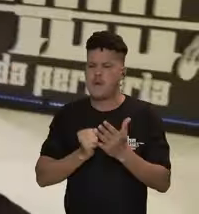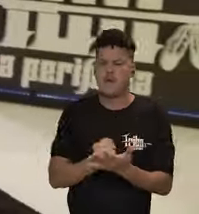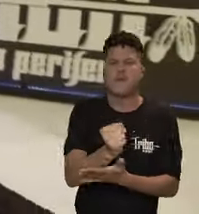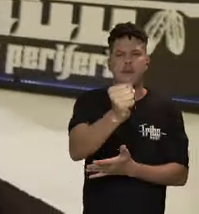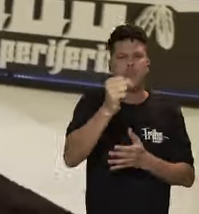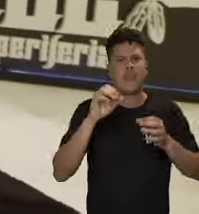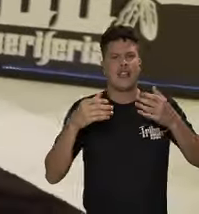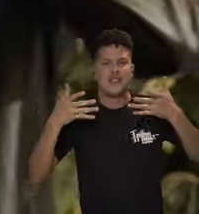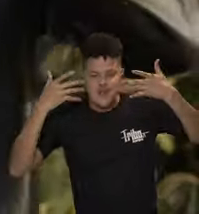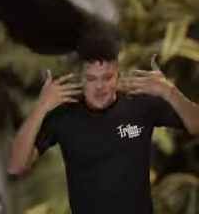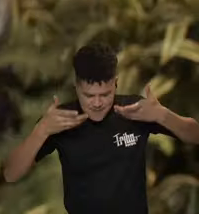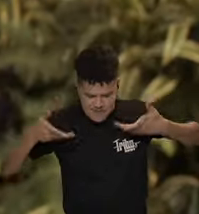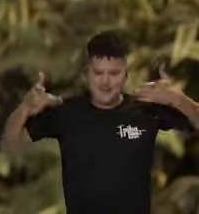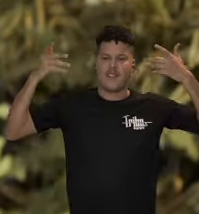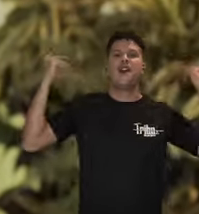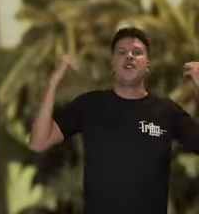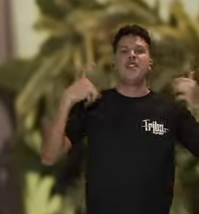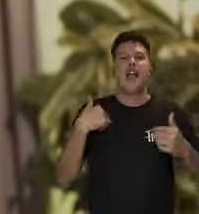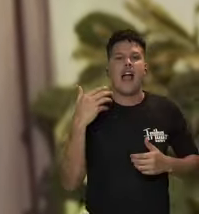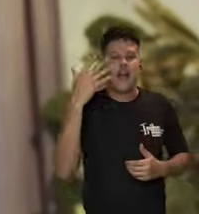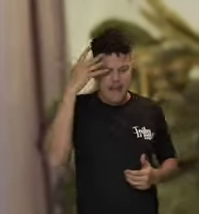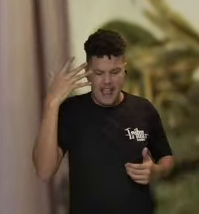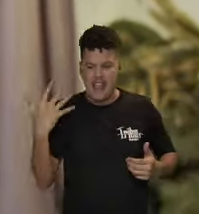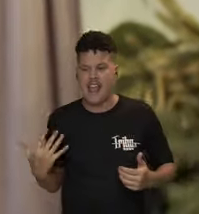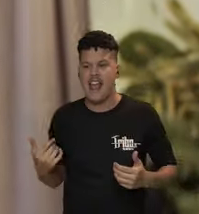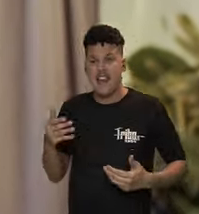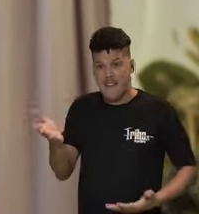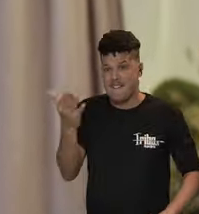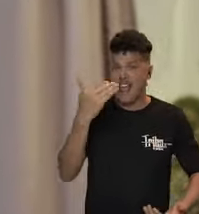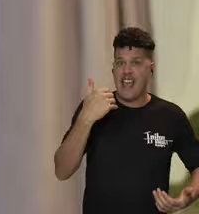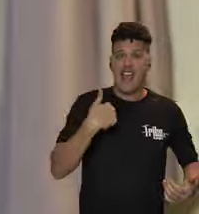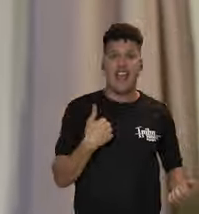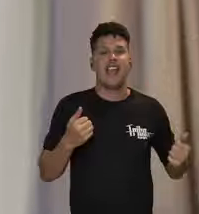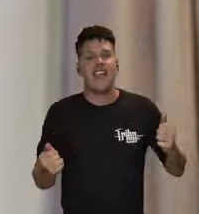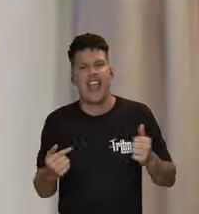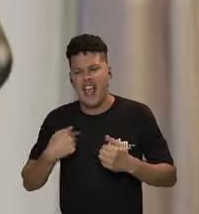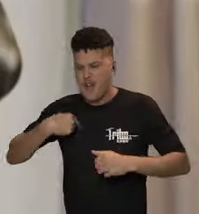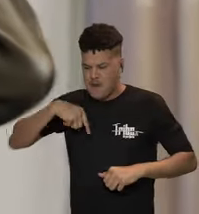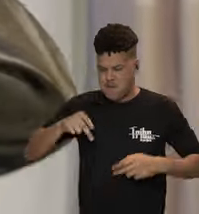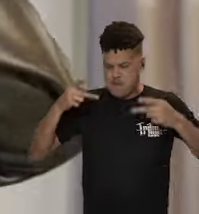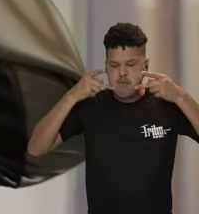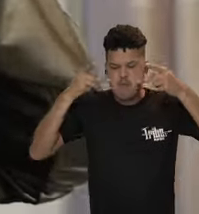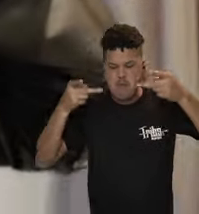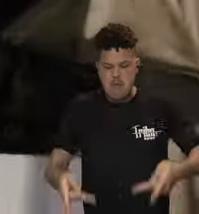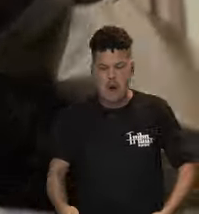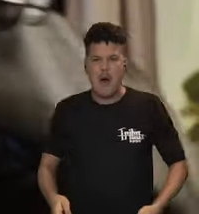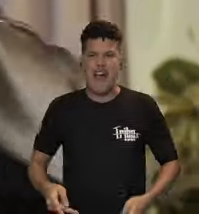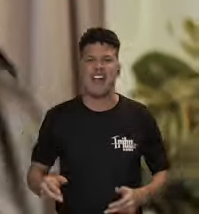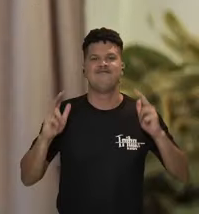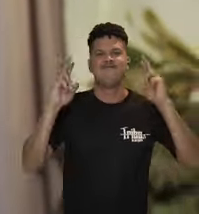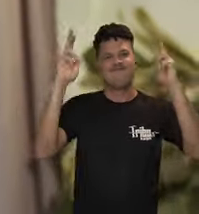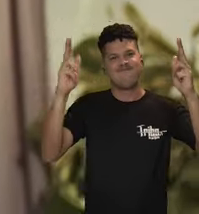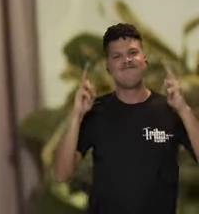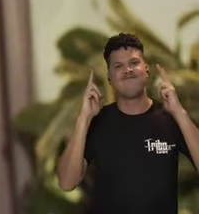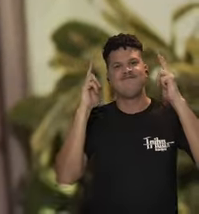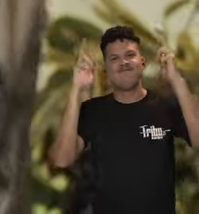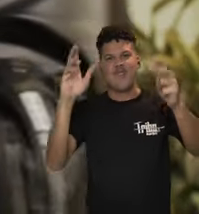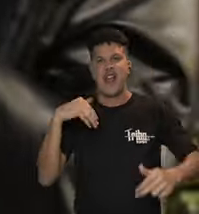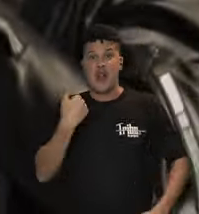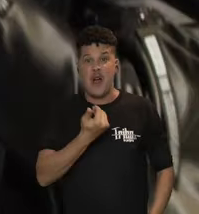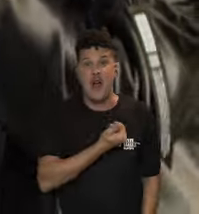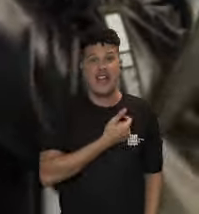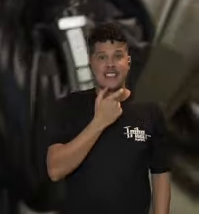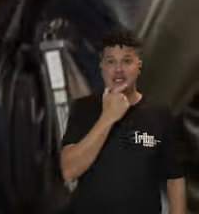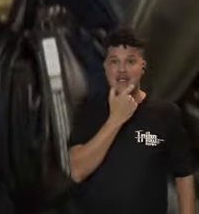passageiro. Solta esses cabelos e vem. E hoje eu vim pra esvagaçar nessa porra. E nós tá solteiro, deixa o som